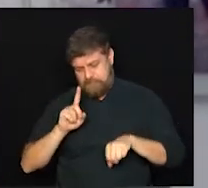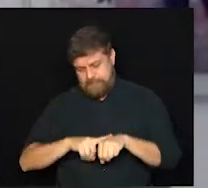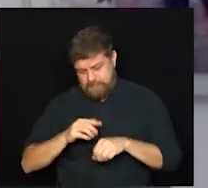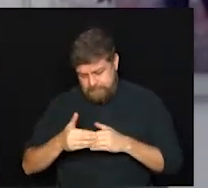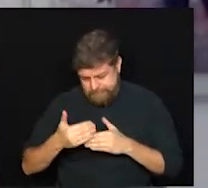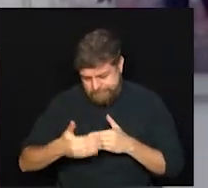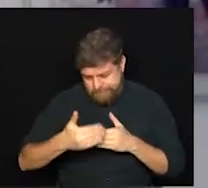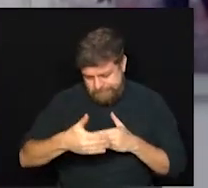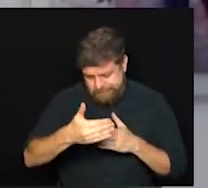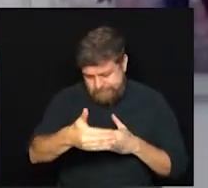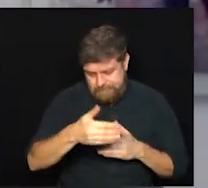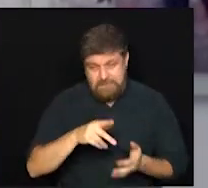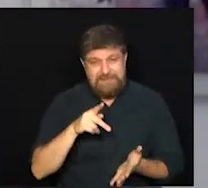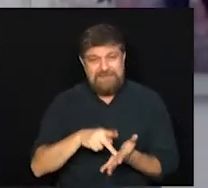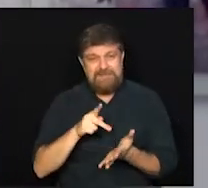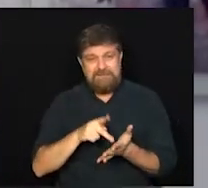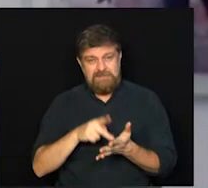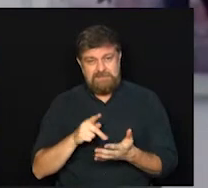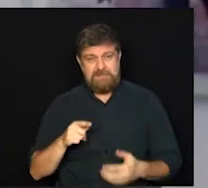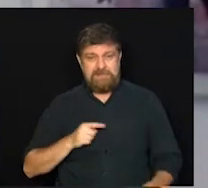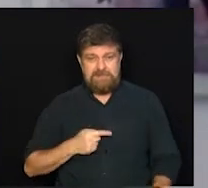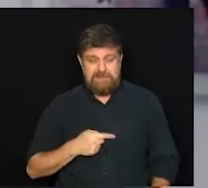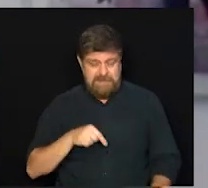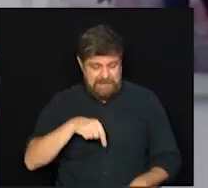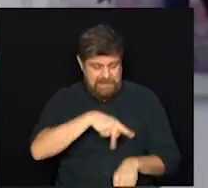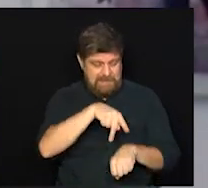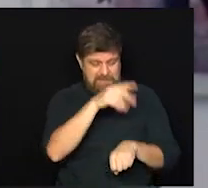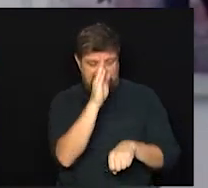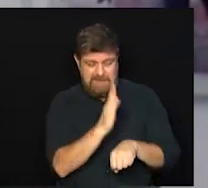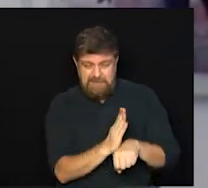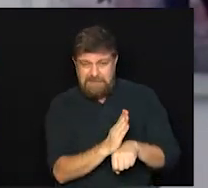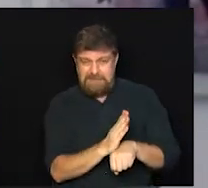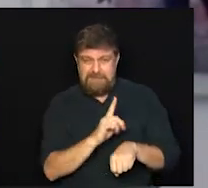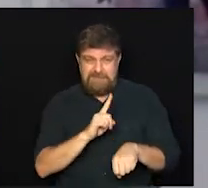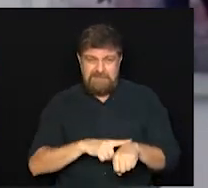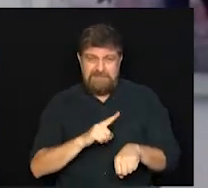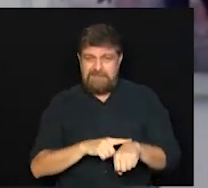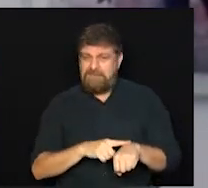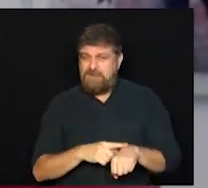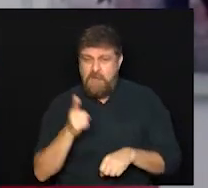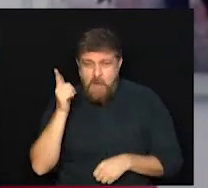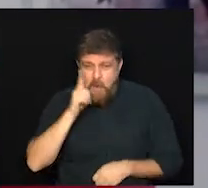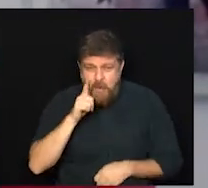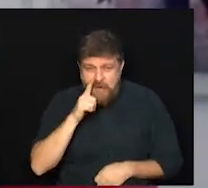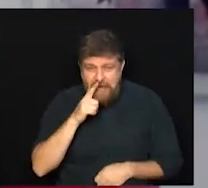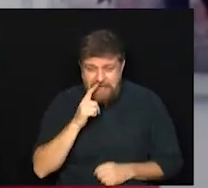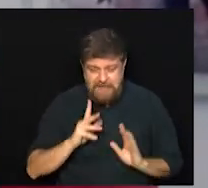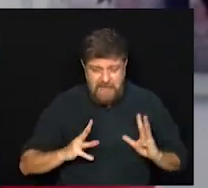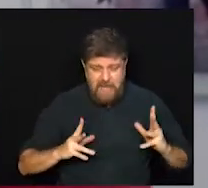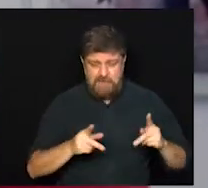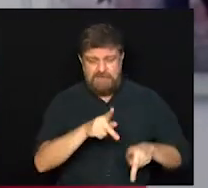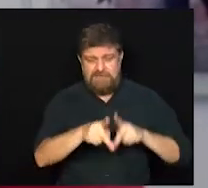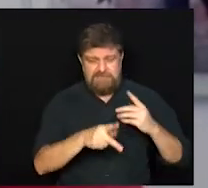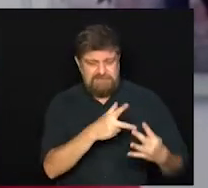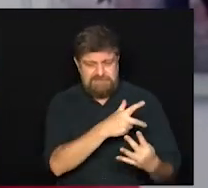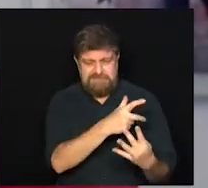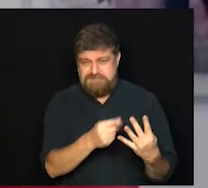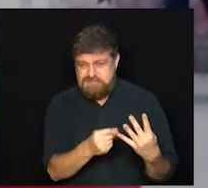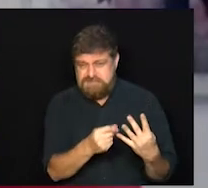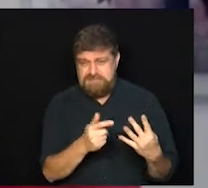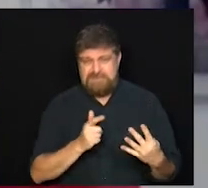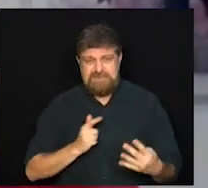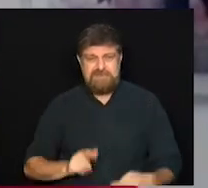de verdade, na velocidade que estamos indo, nós não conseguimos vacinação da população numa